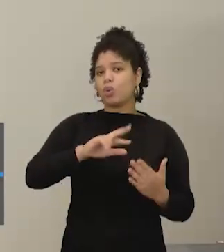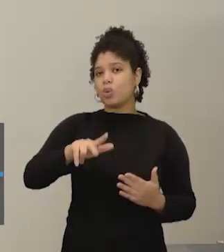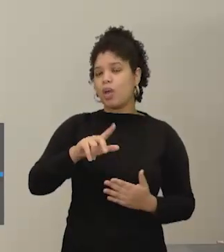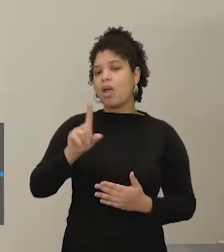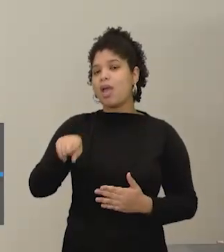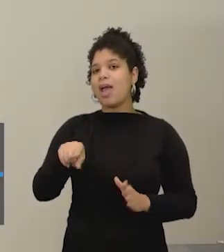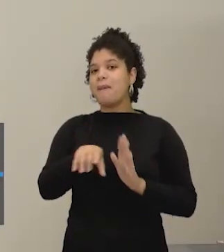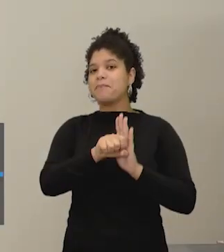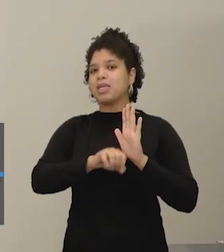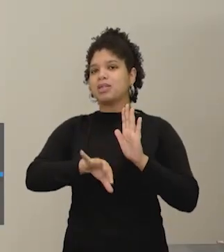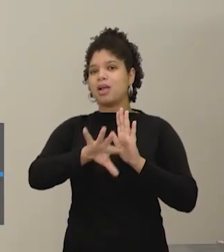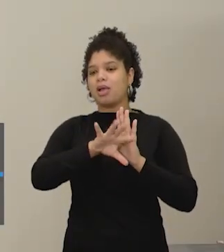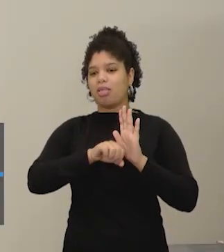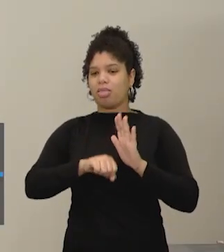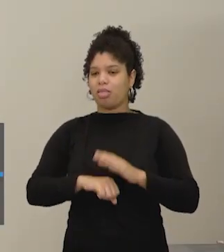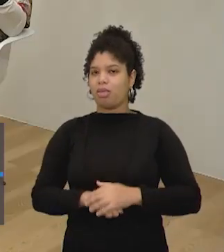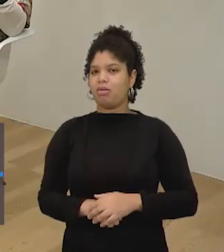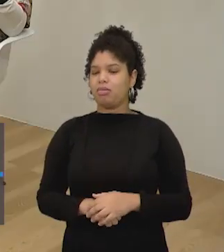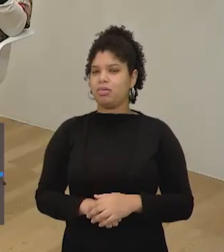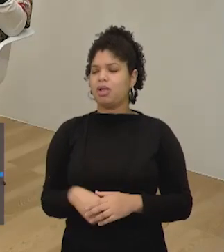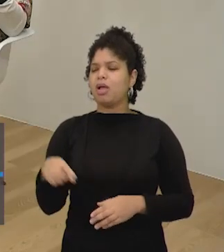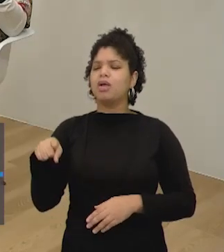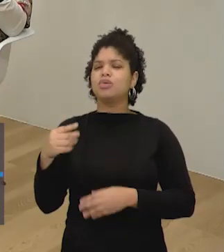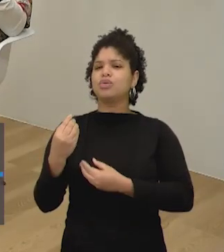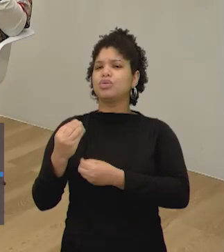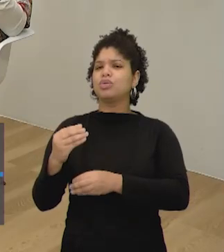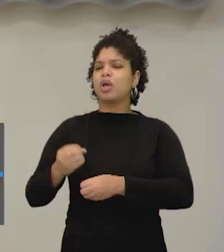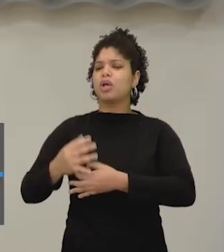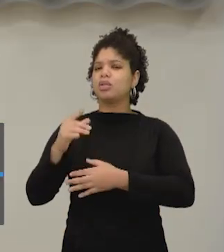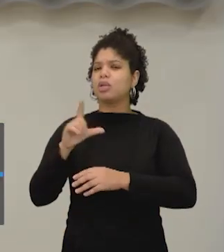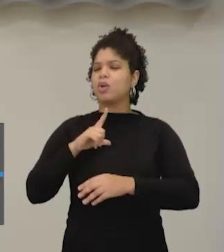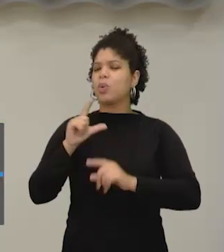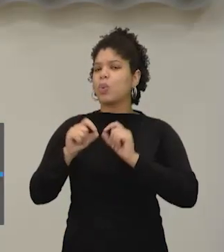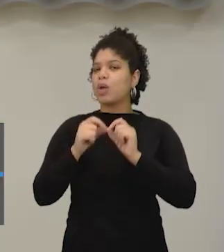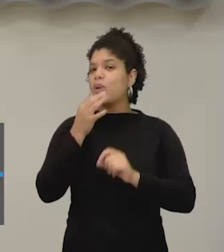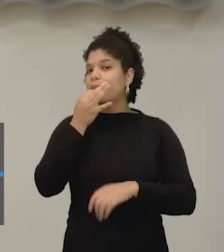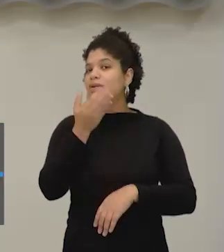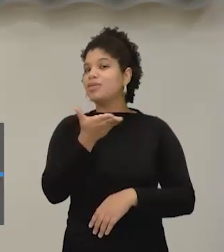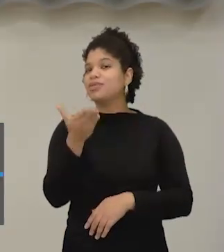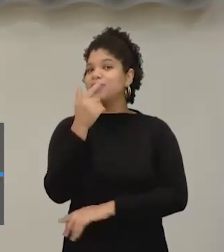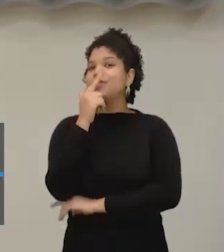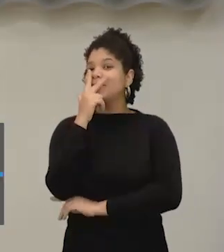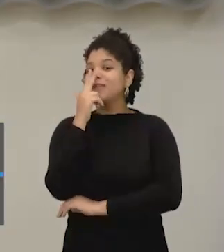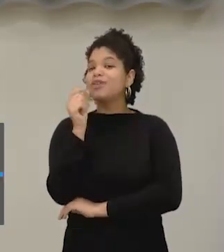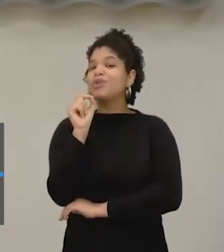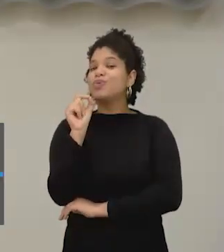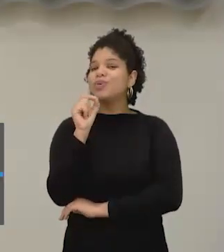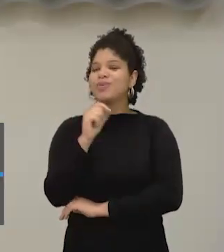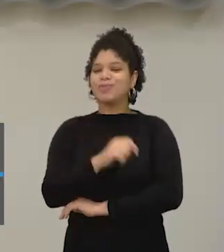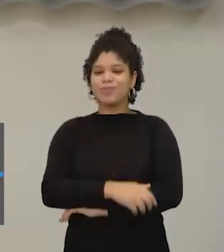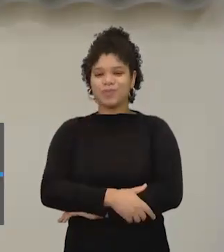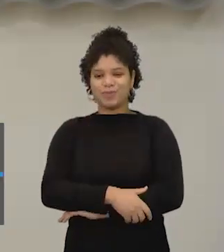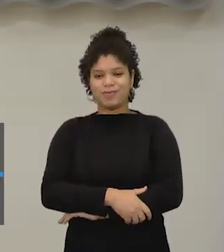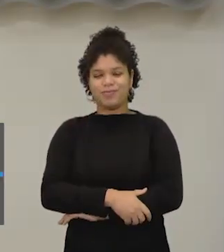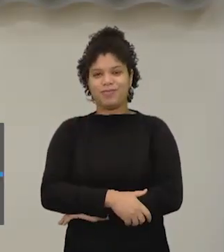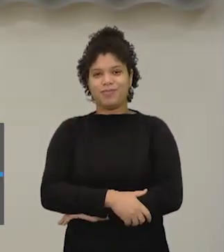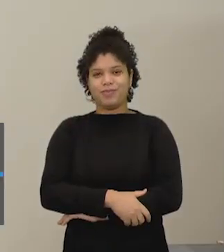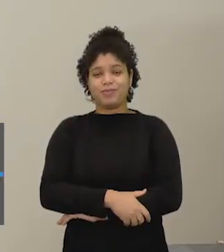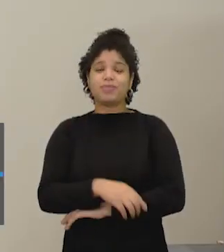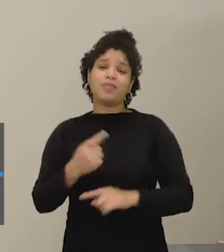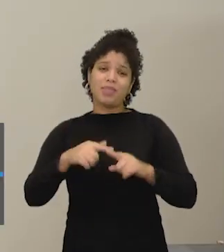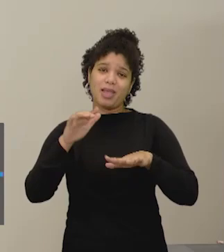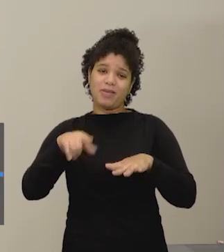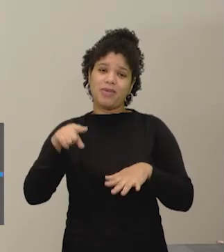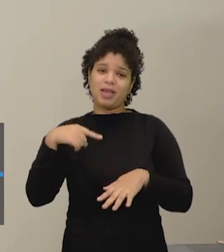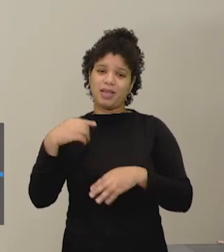chat? O que o chat está dizendo sobre pintura? Vamos, gente, o que é pintura? O que é pintura? Às vezes o nosso chat atrasa,